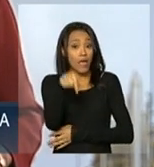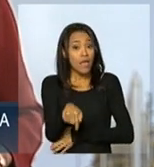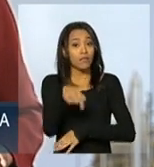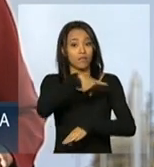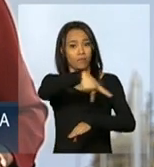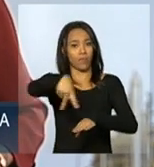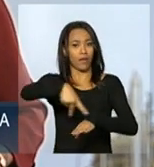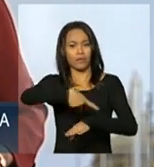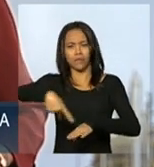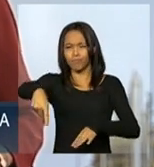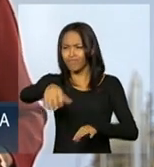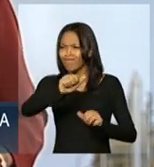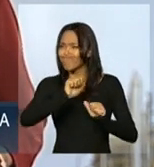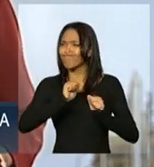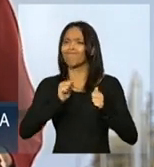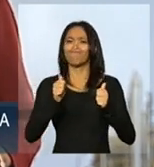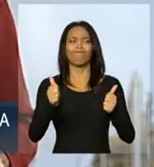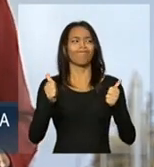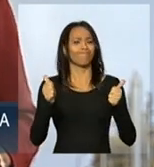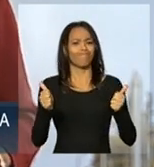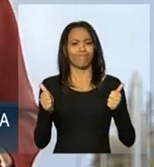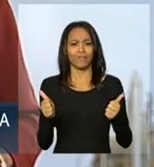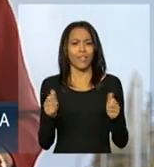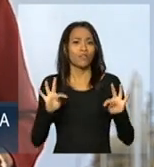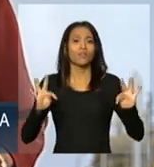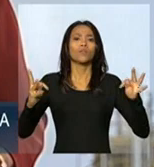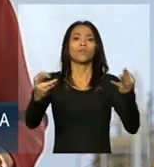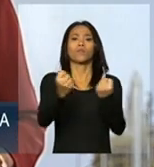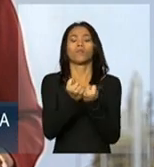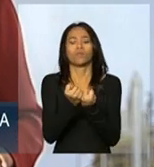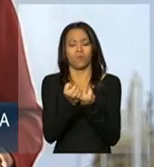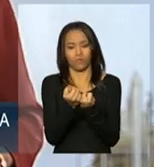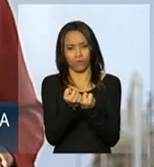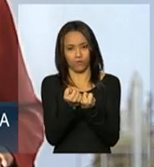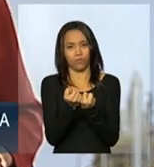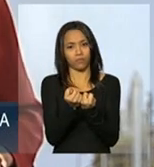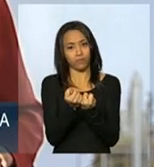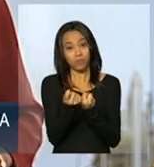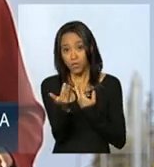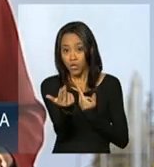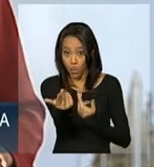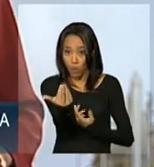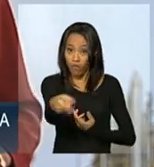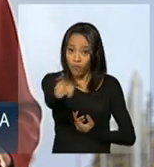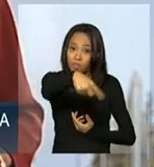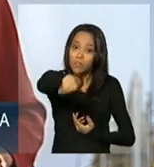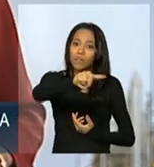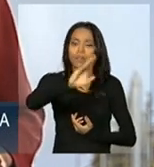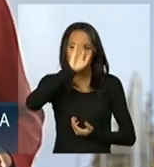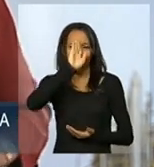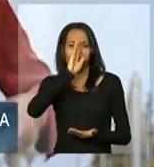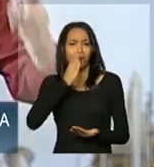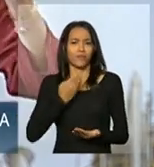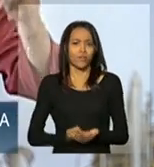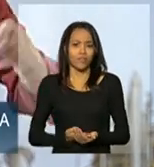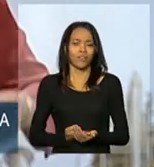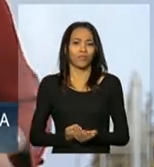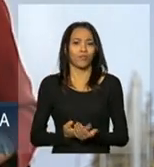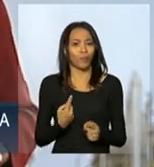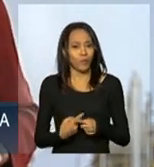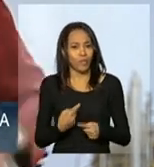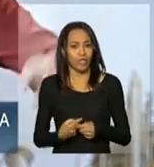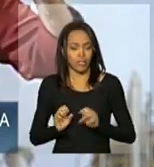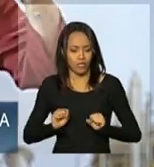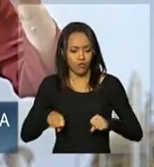país excepcional. Todos aqueles, como vocês, que acreditam nele, porque fizeram